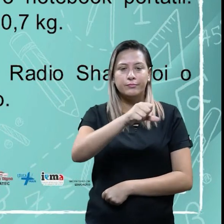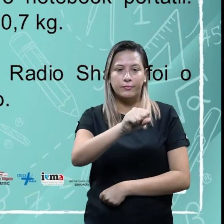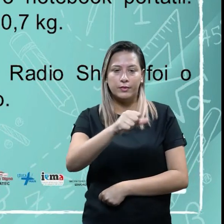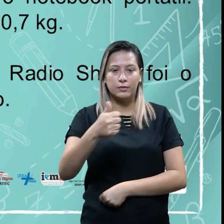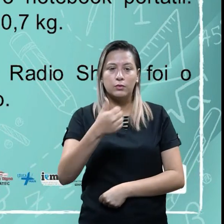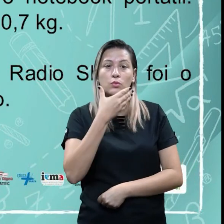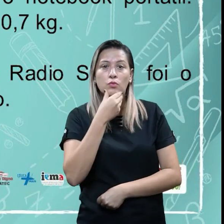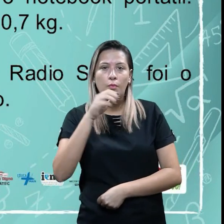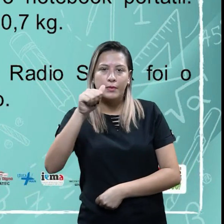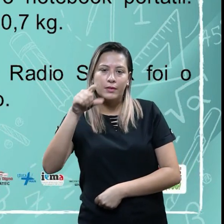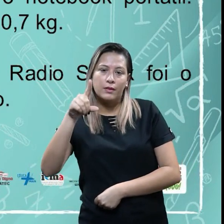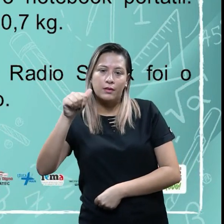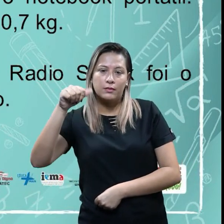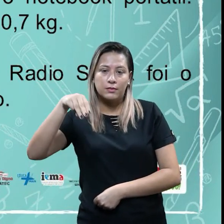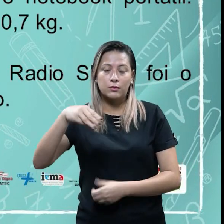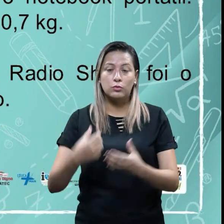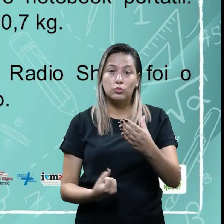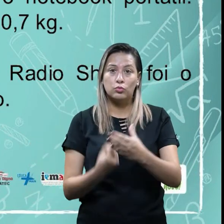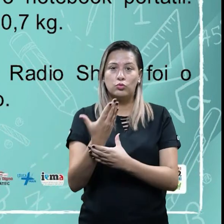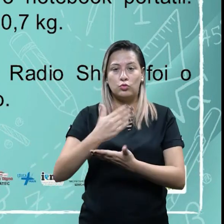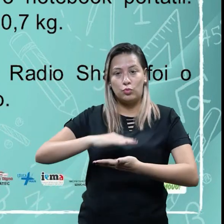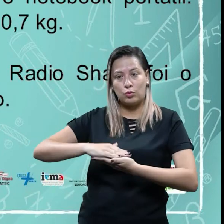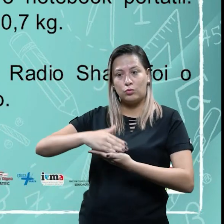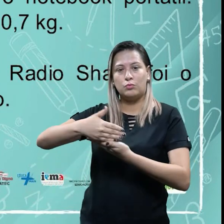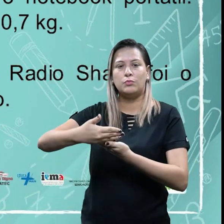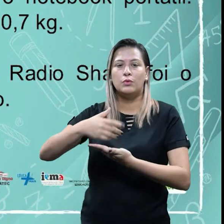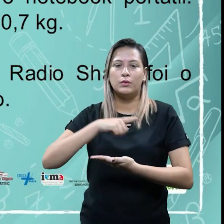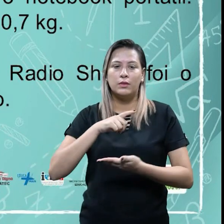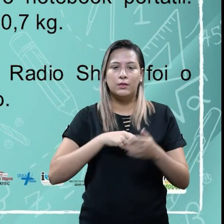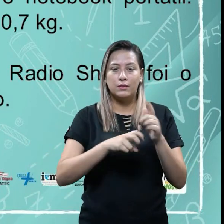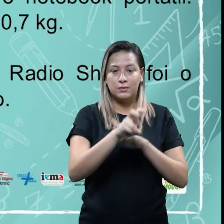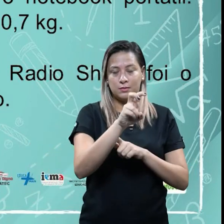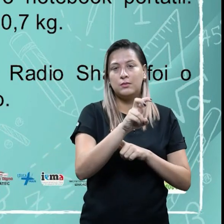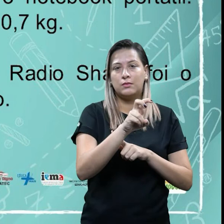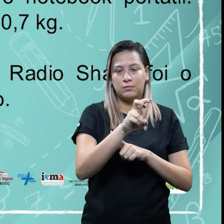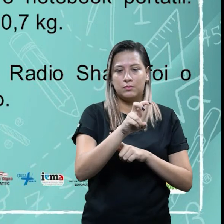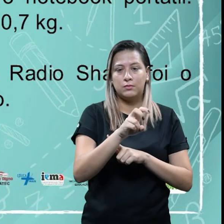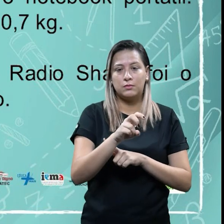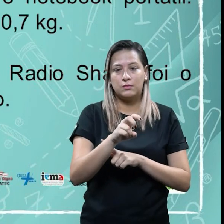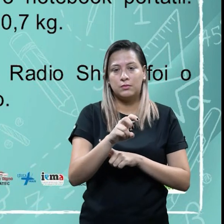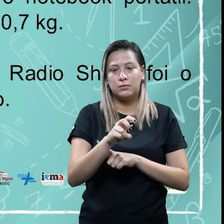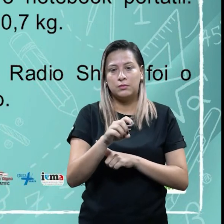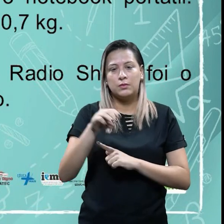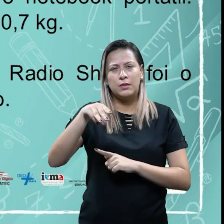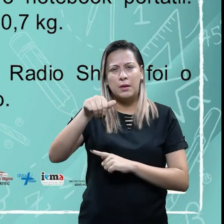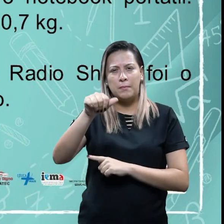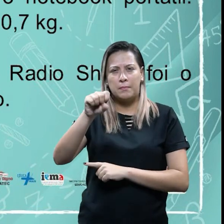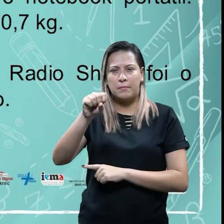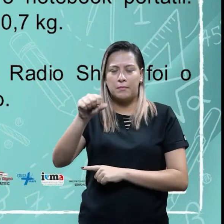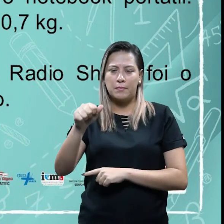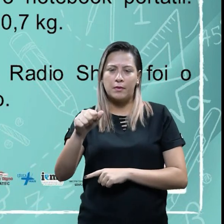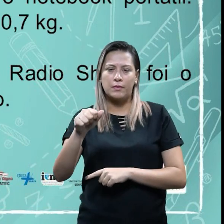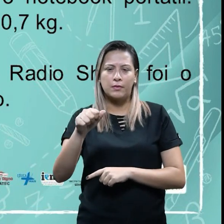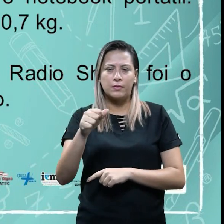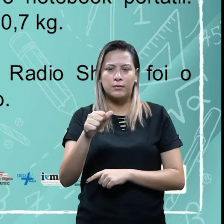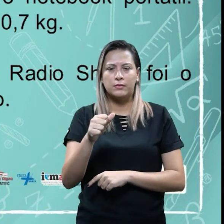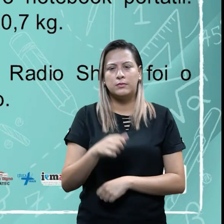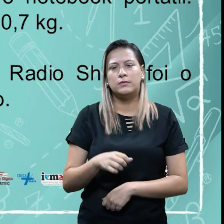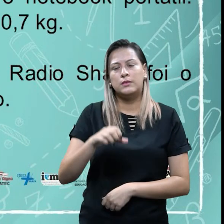Earl Osborne lançou o primeiro notebook portátil. Ele possuía uma tela de 5 polegadas e sua massa era de